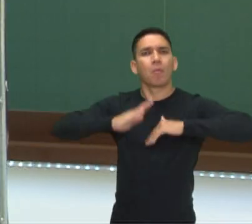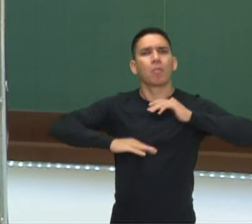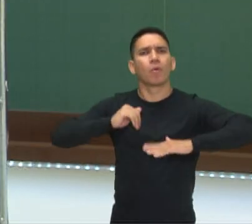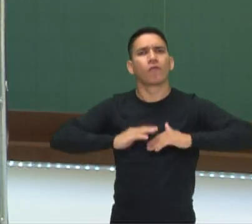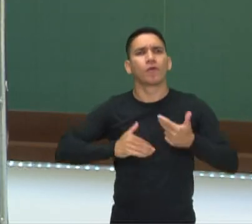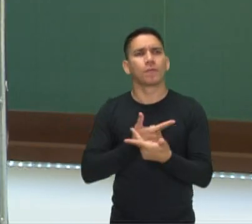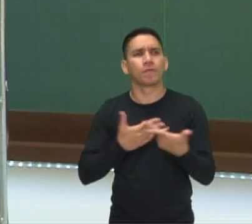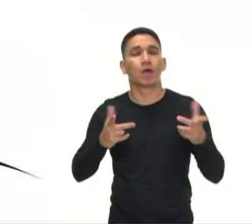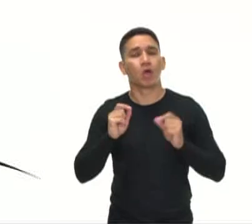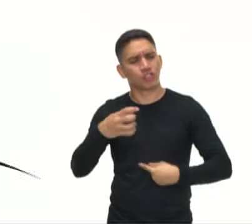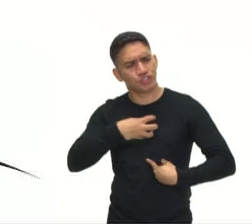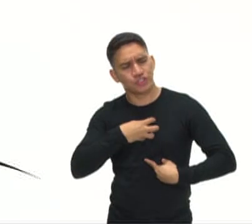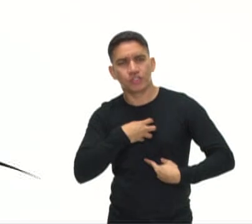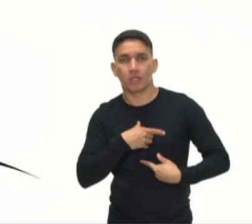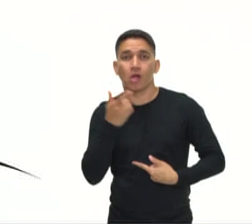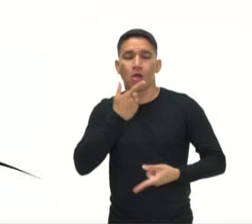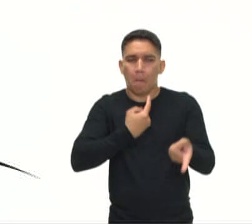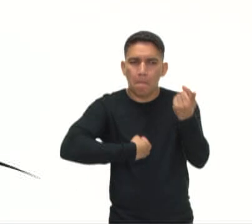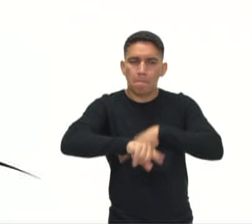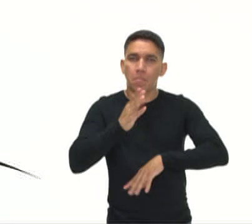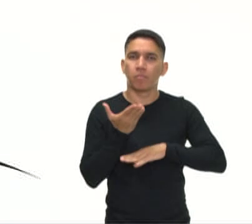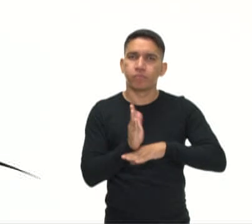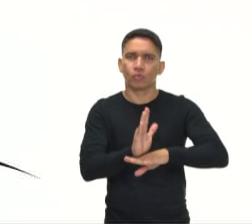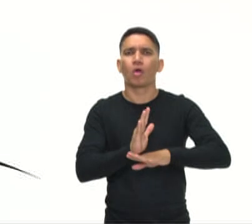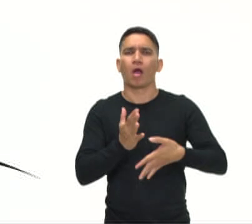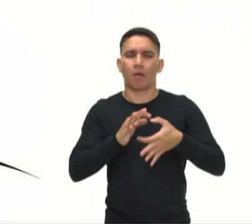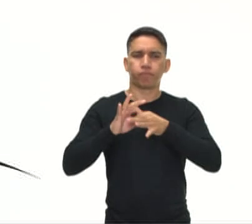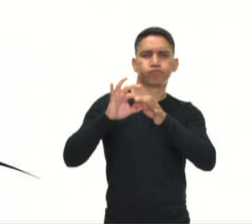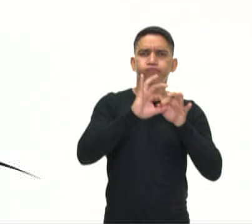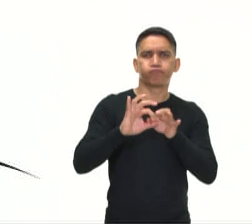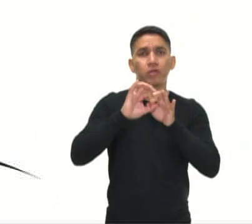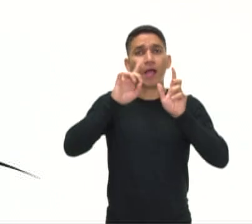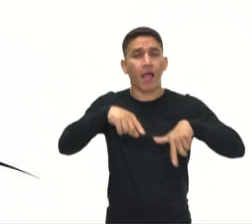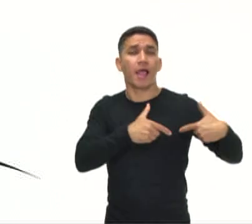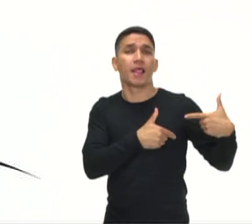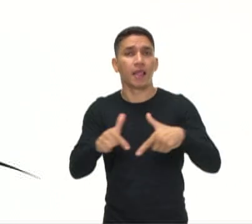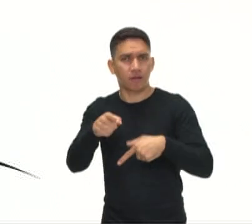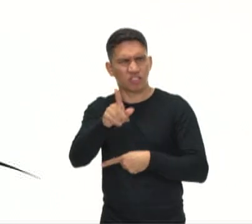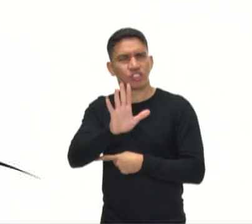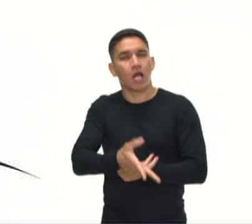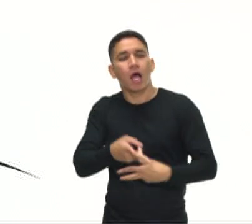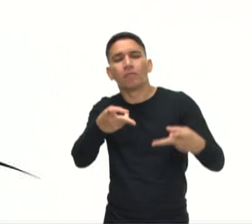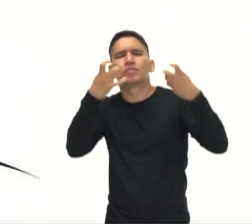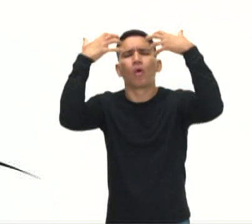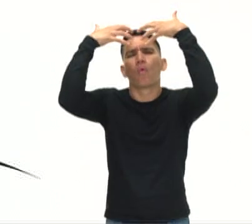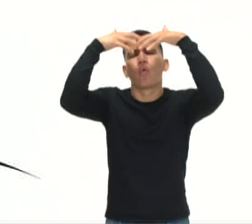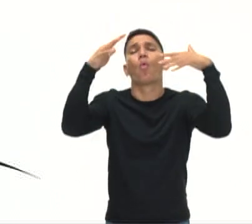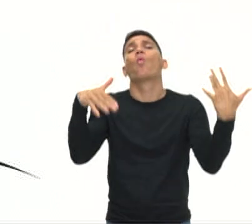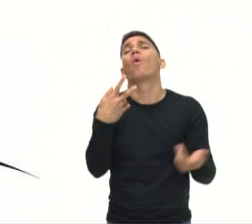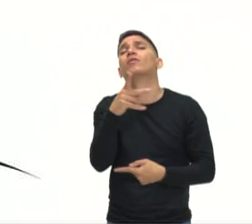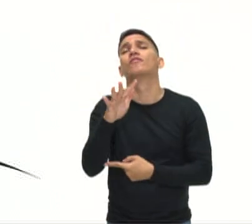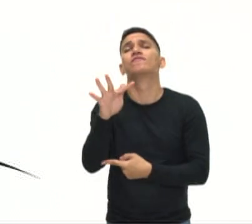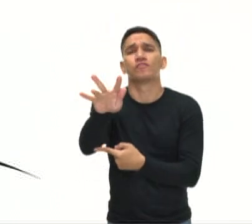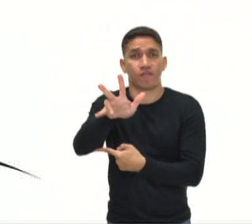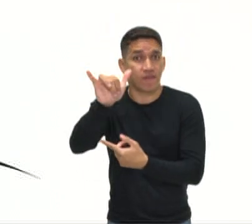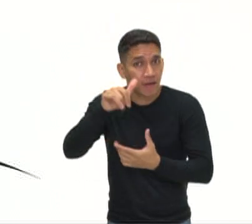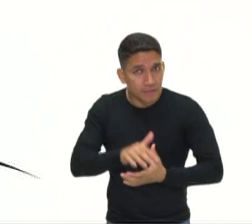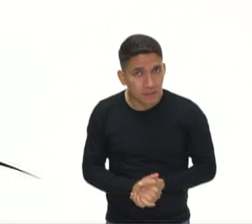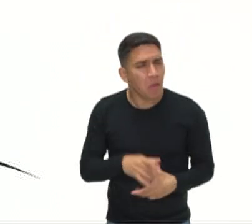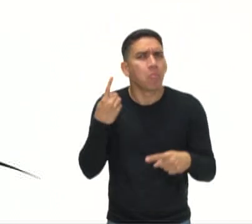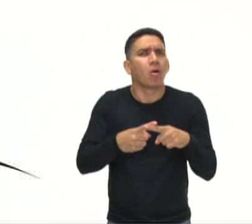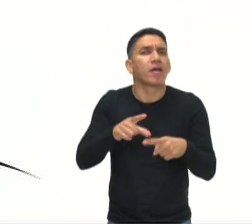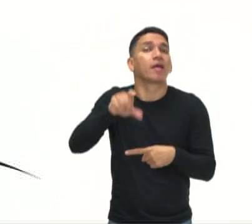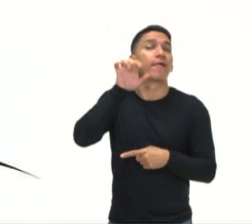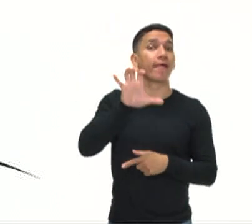Profissões. Uma das formas de promoção da solidariedade é o trabalho. Você já pensou em que profissões quer seguir? E por que escolheu